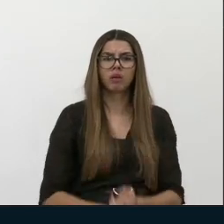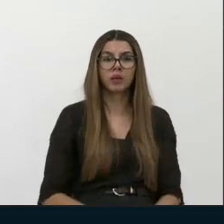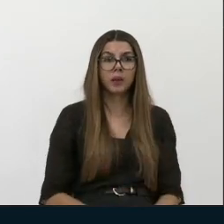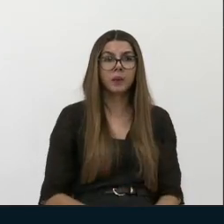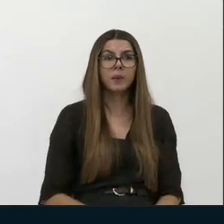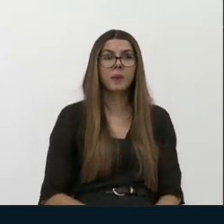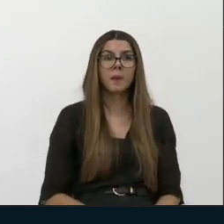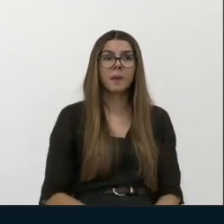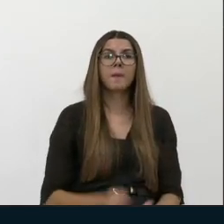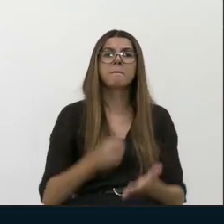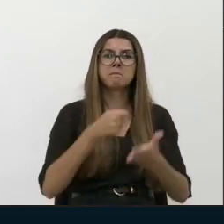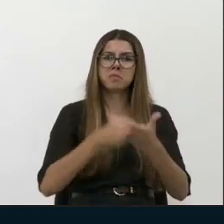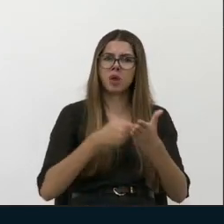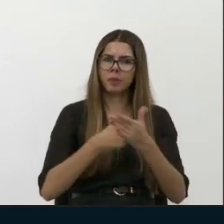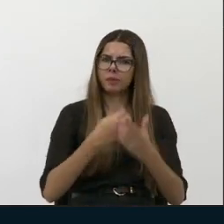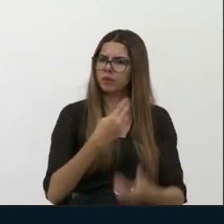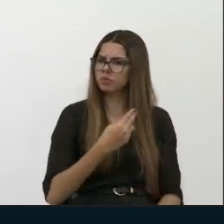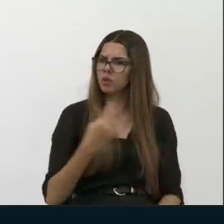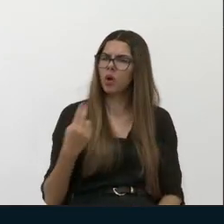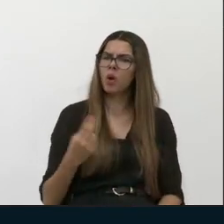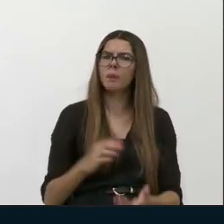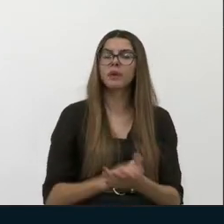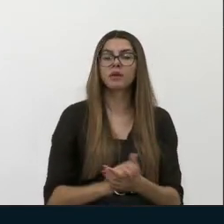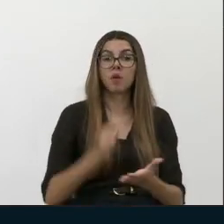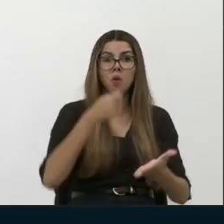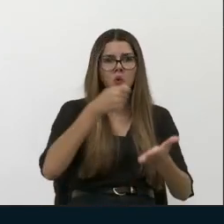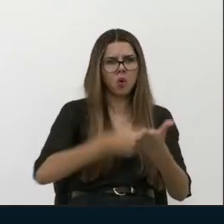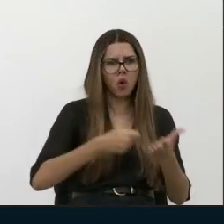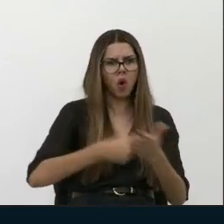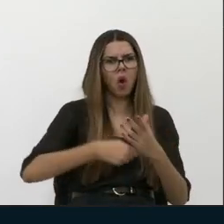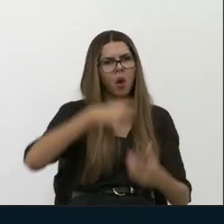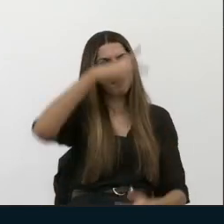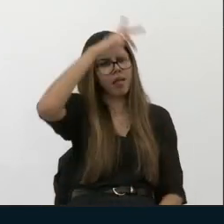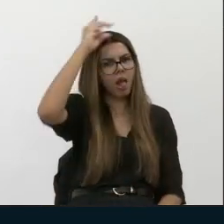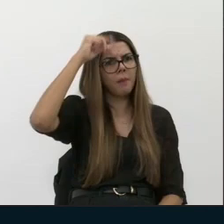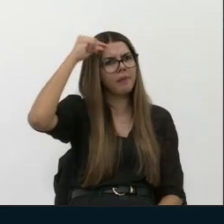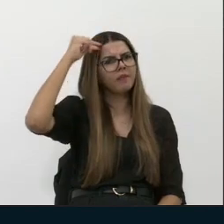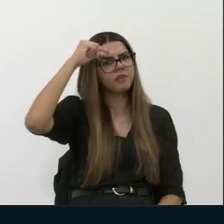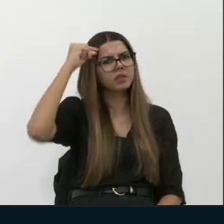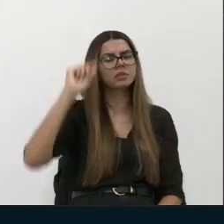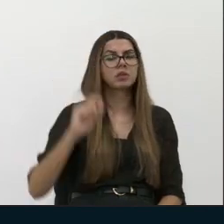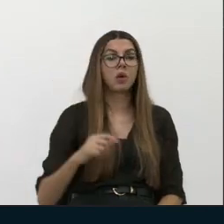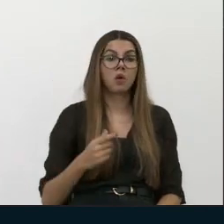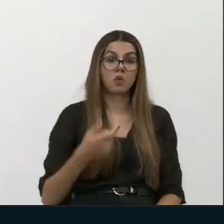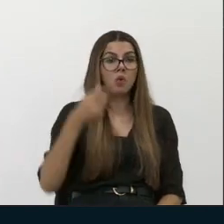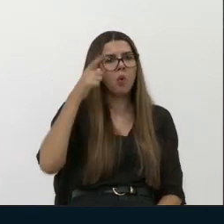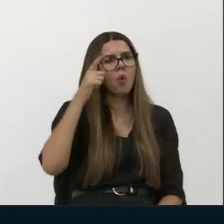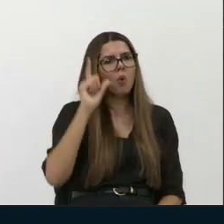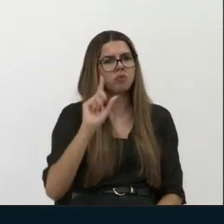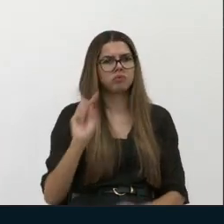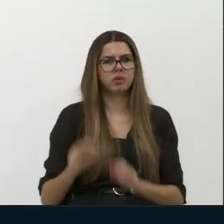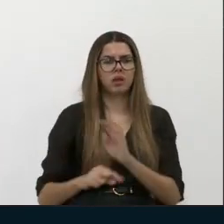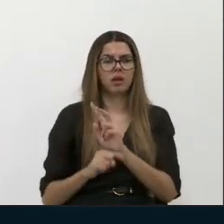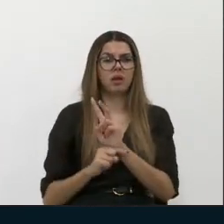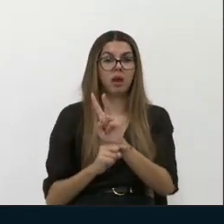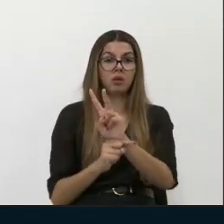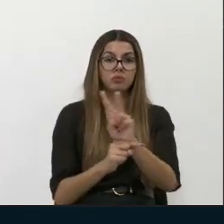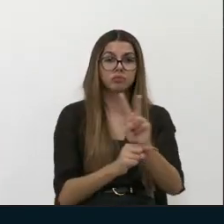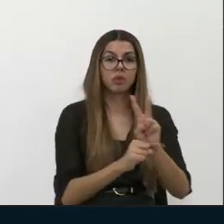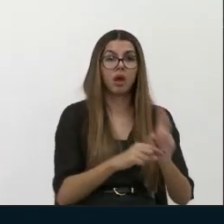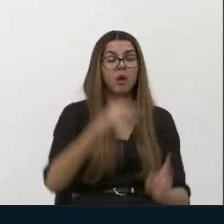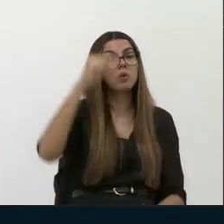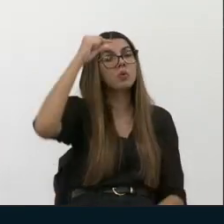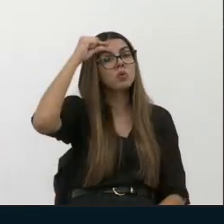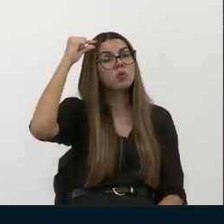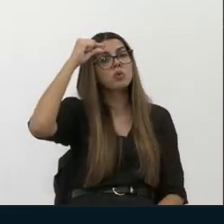me cobrou nominalmente, que cobrasse o prefeito, que é quem pode resolver e tem que se antecipar. O prefeito Guti